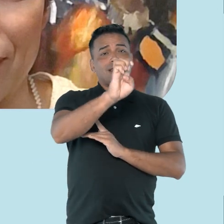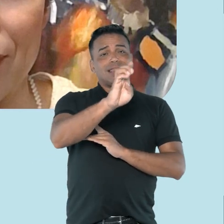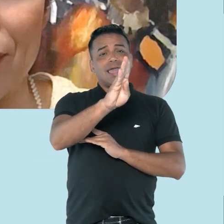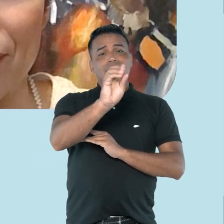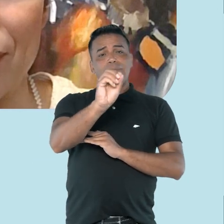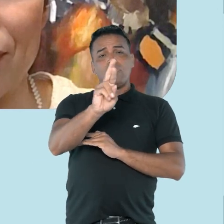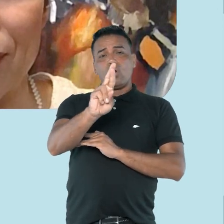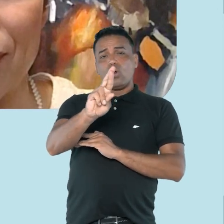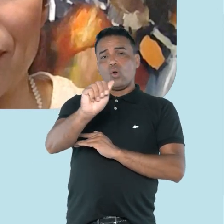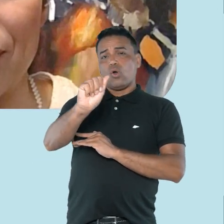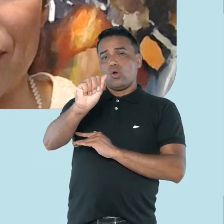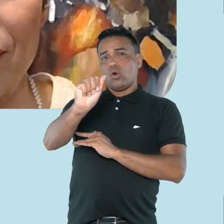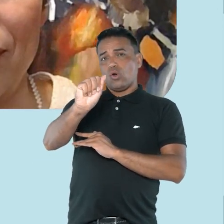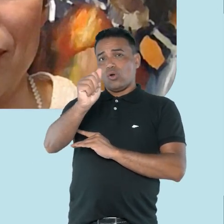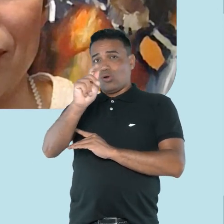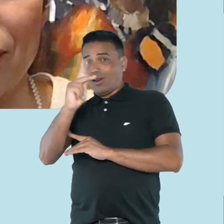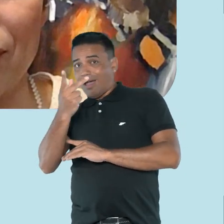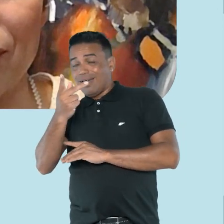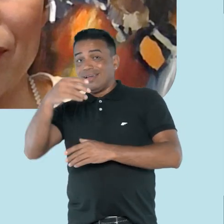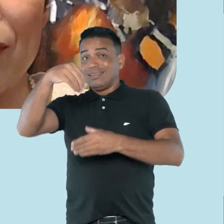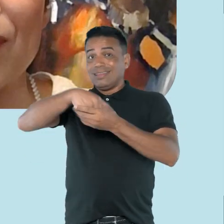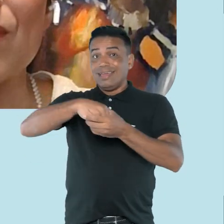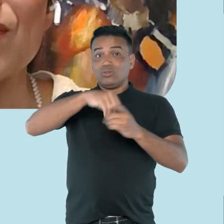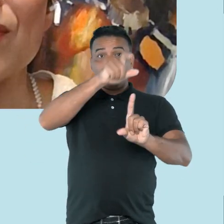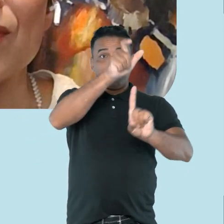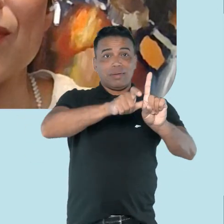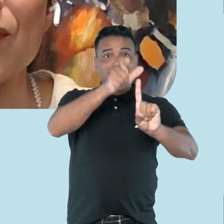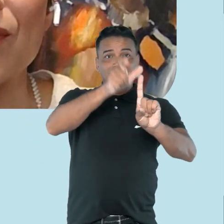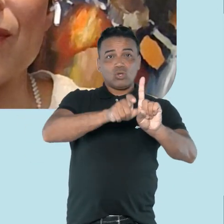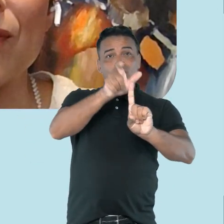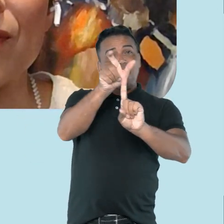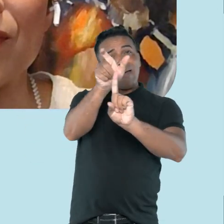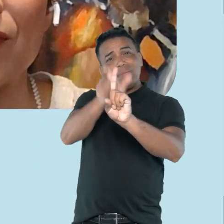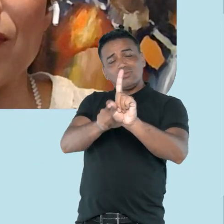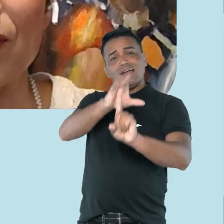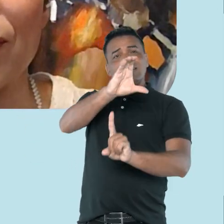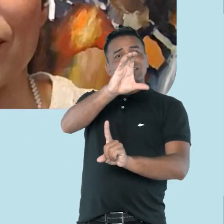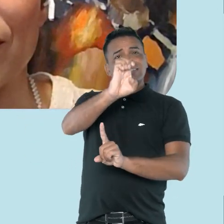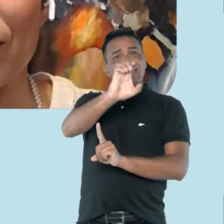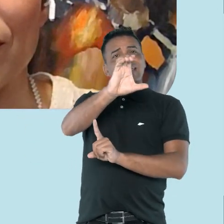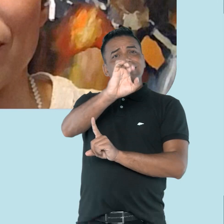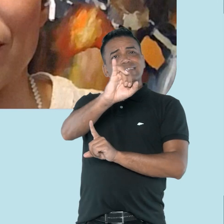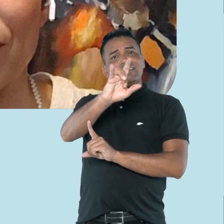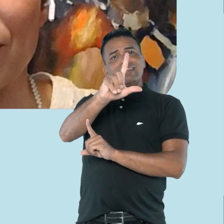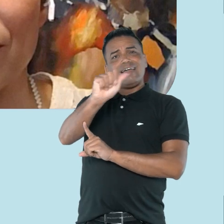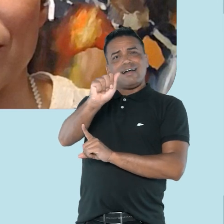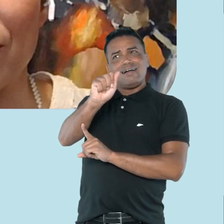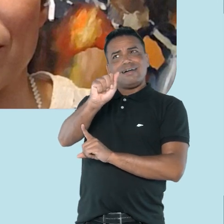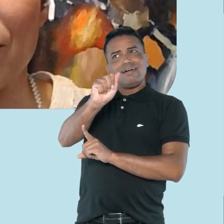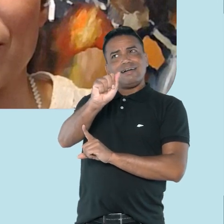nós temos na Cecília e em que lugares elas se